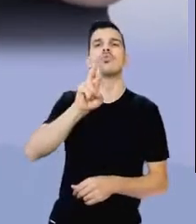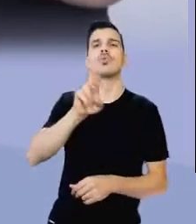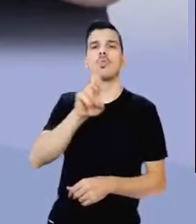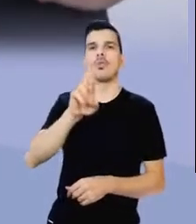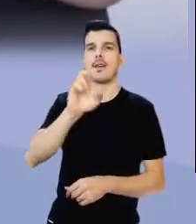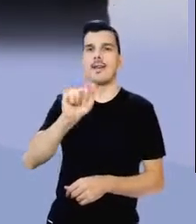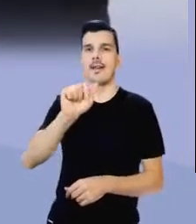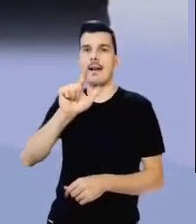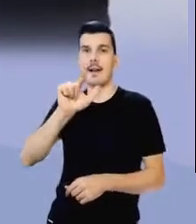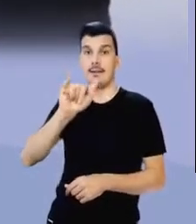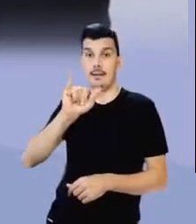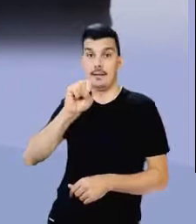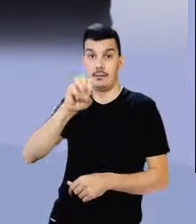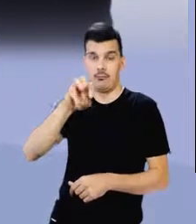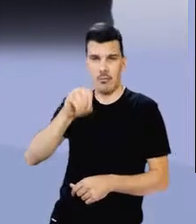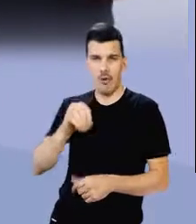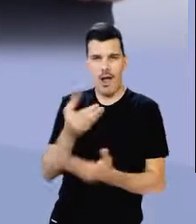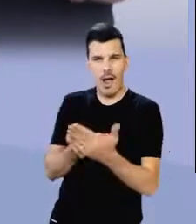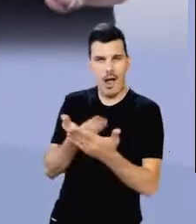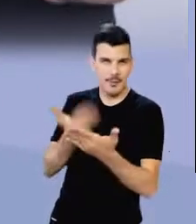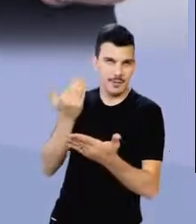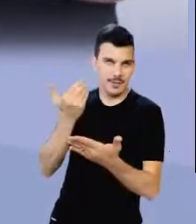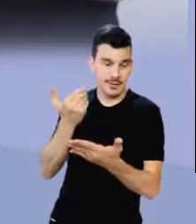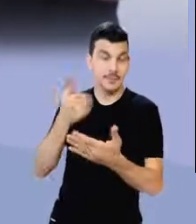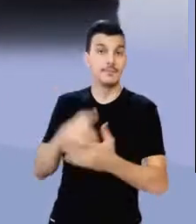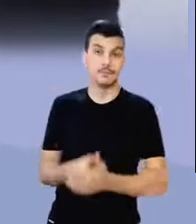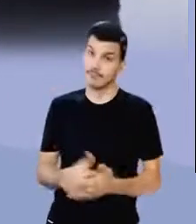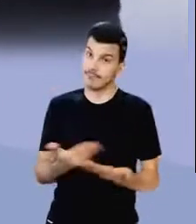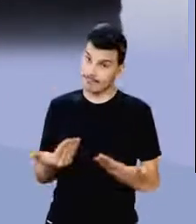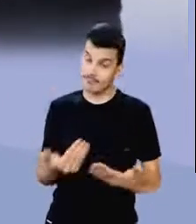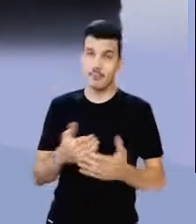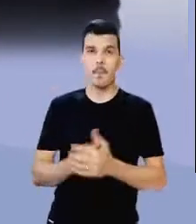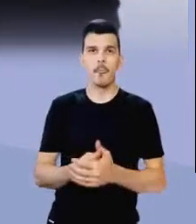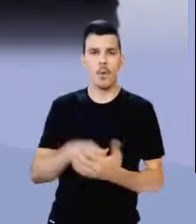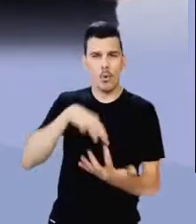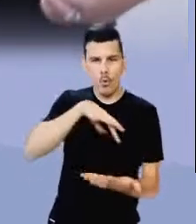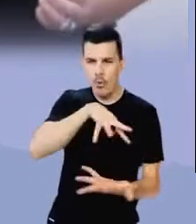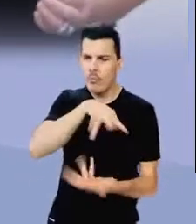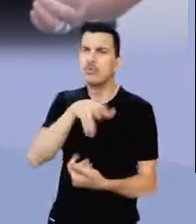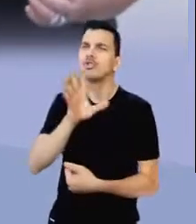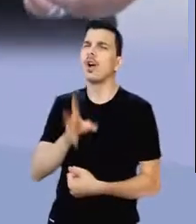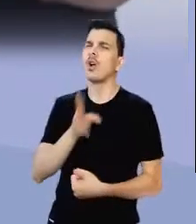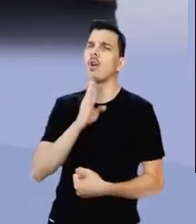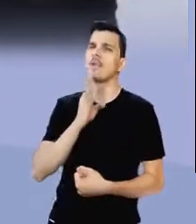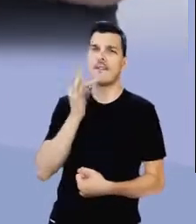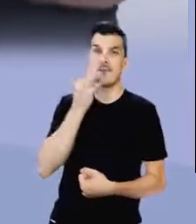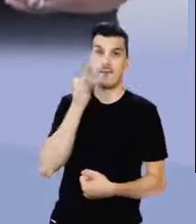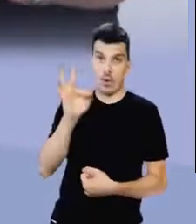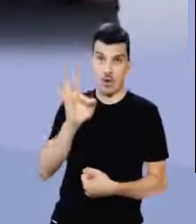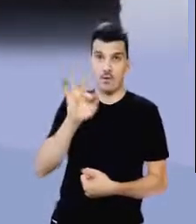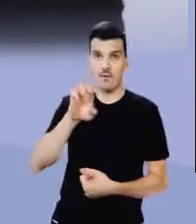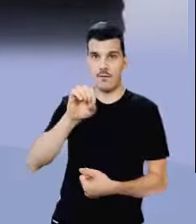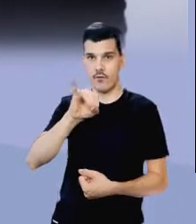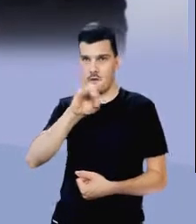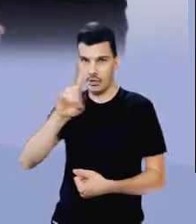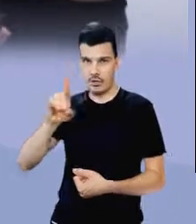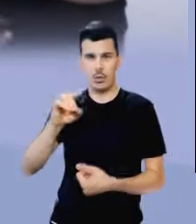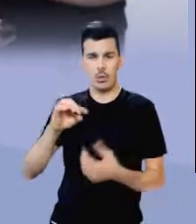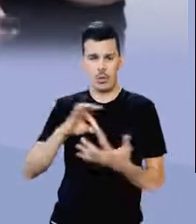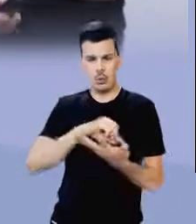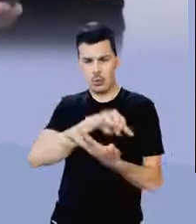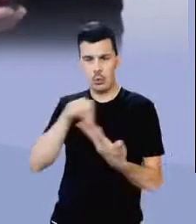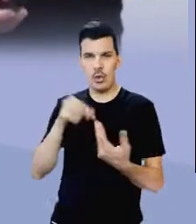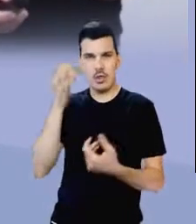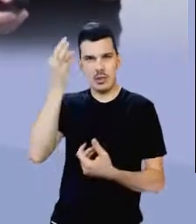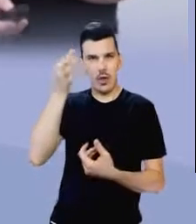se lembra disso quando estudamos nas aulas anteriores? Então, o mundo já conhecia Freud e todas as suas